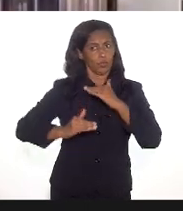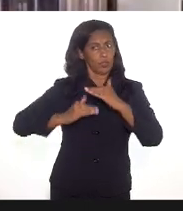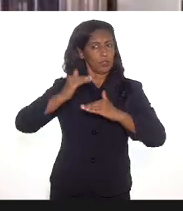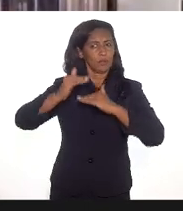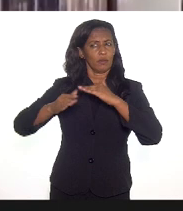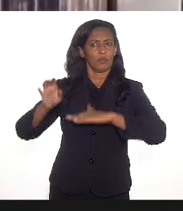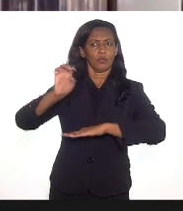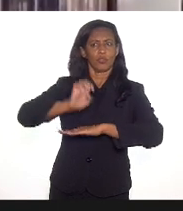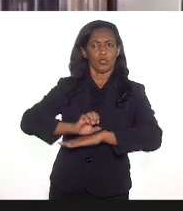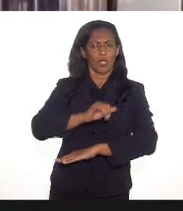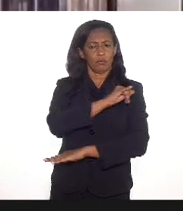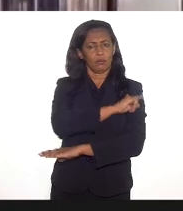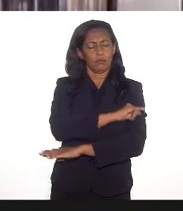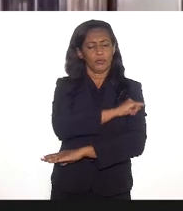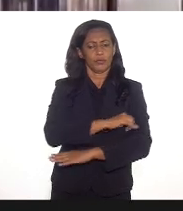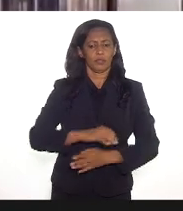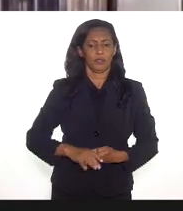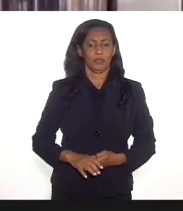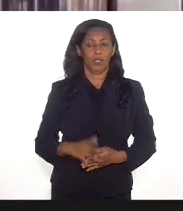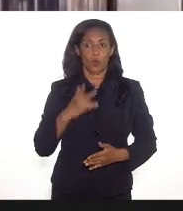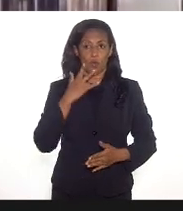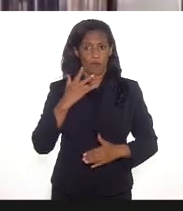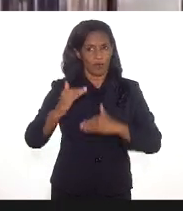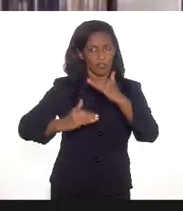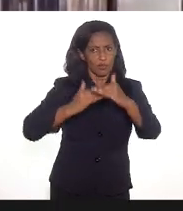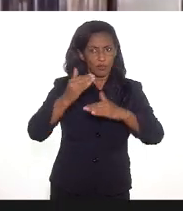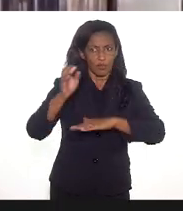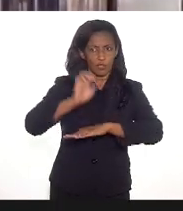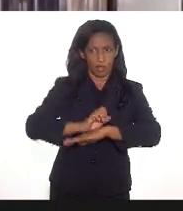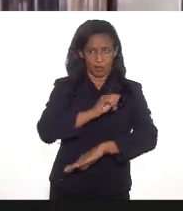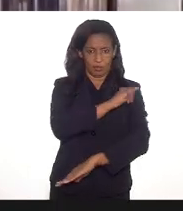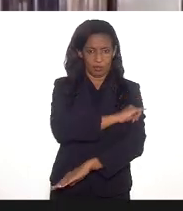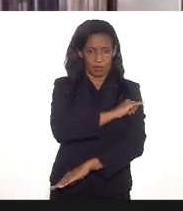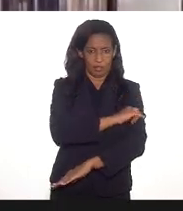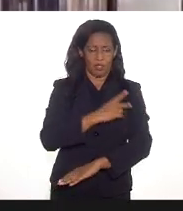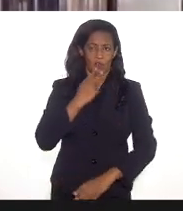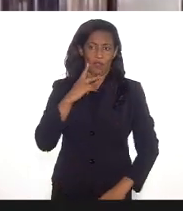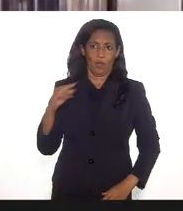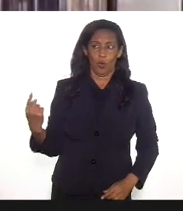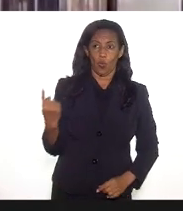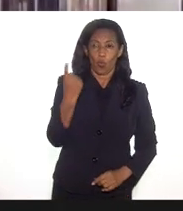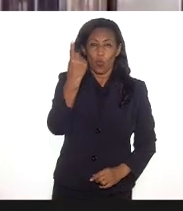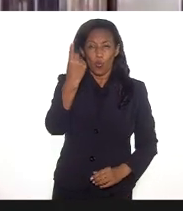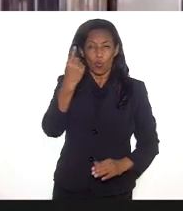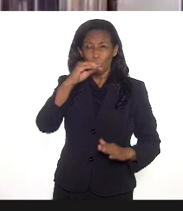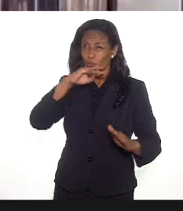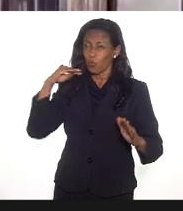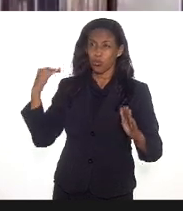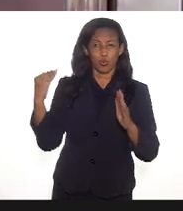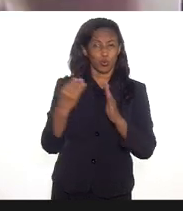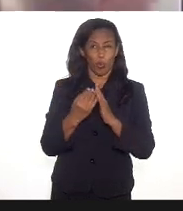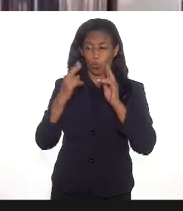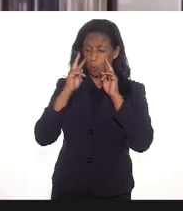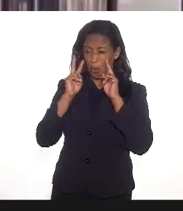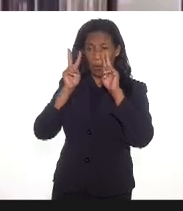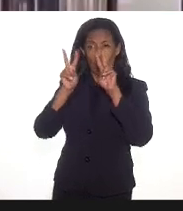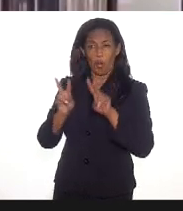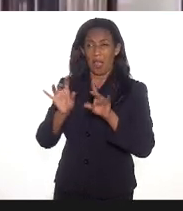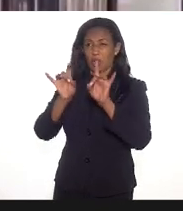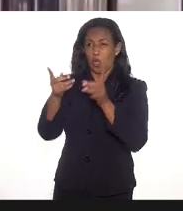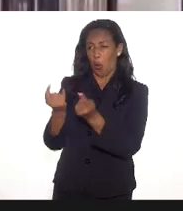desenvolvimento do Estado do Rio de Janeiro. E quando eu falo desenvolvimento do Estado do Rio de Janeiro, como um todo, também não olhar só essa